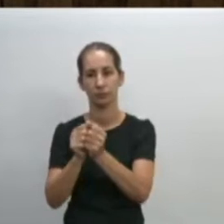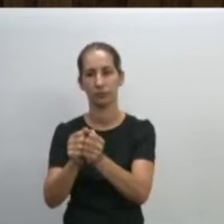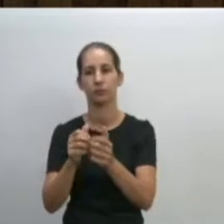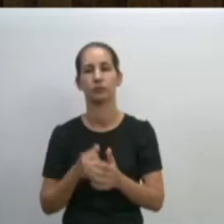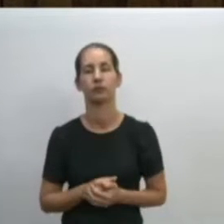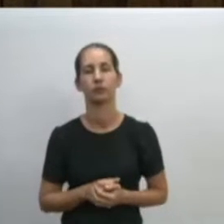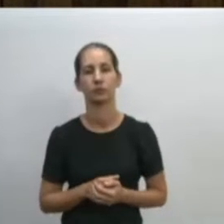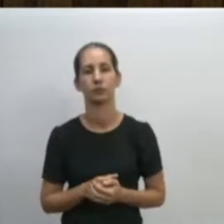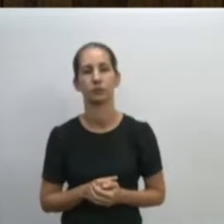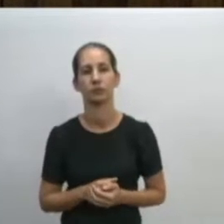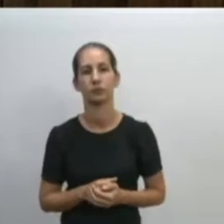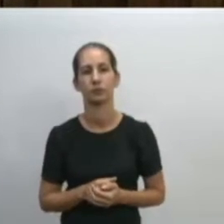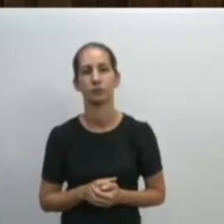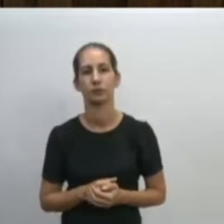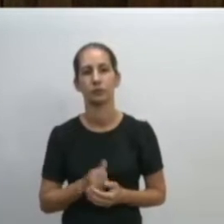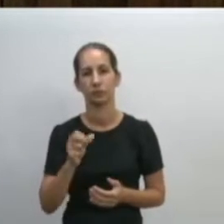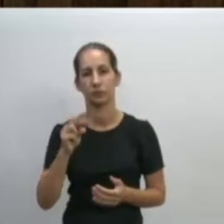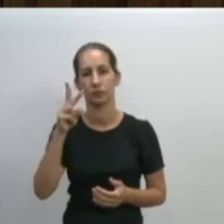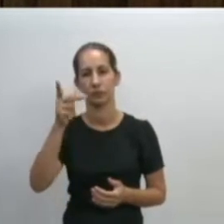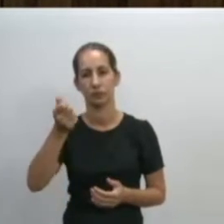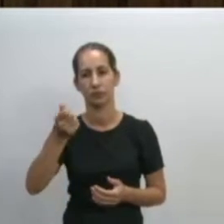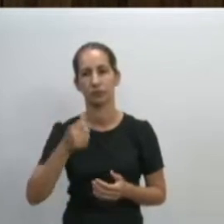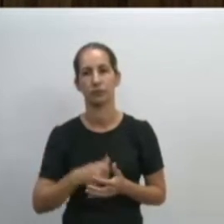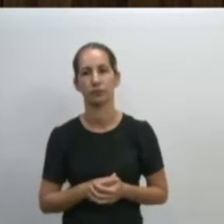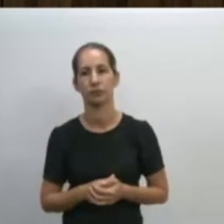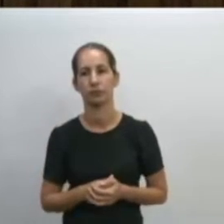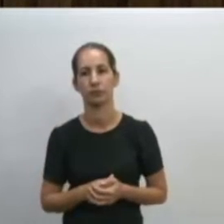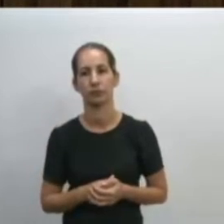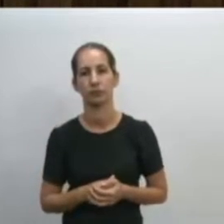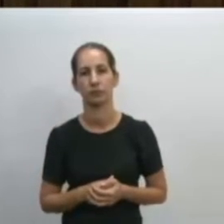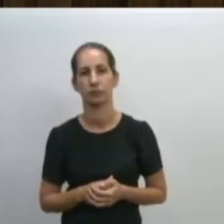acompanho. Vereadora Ana Paula?